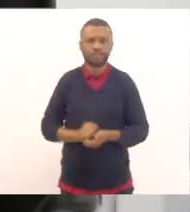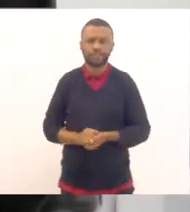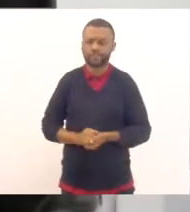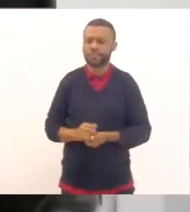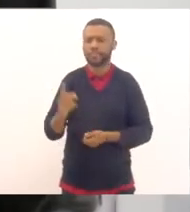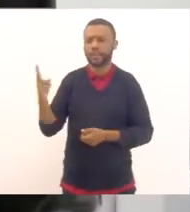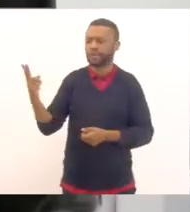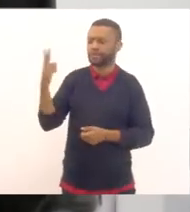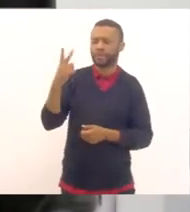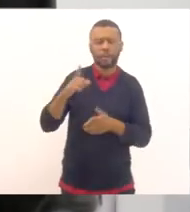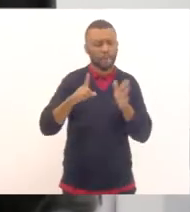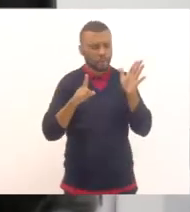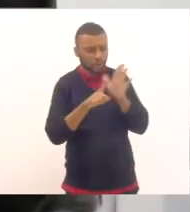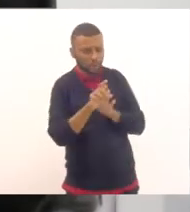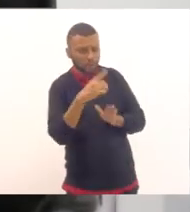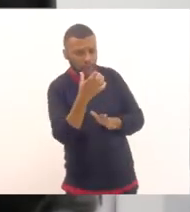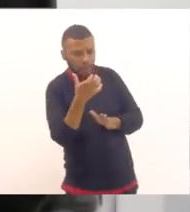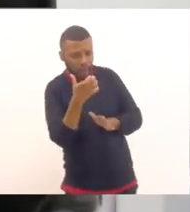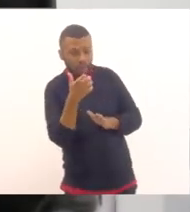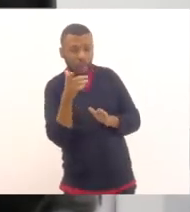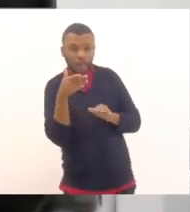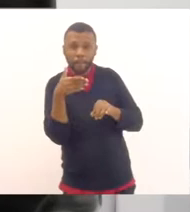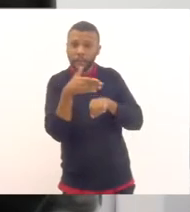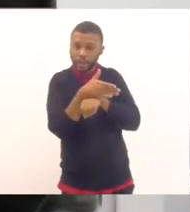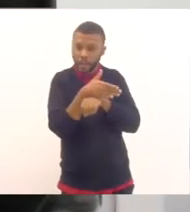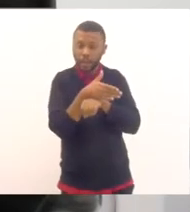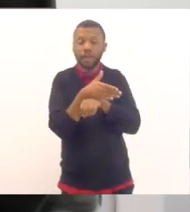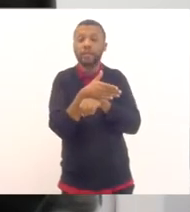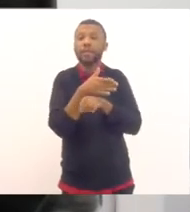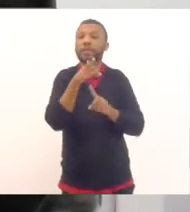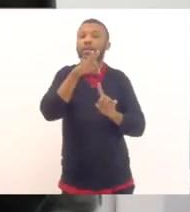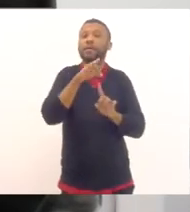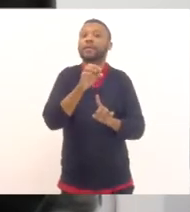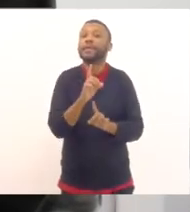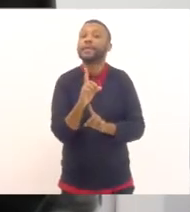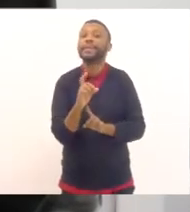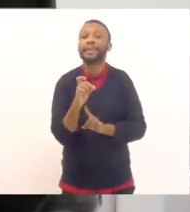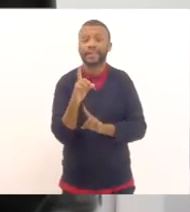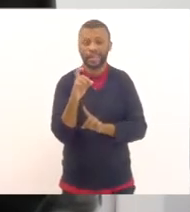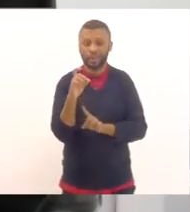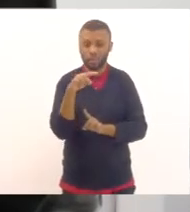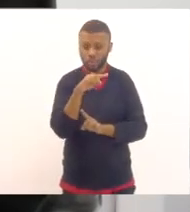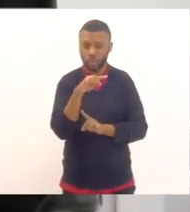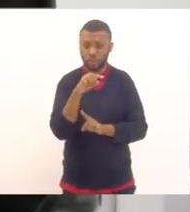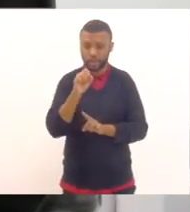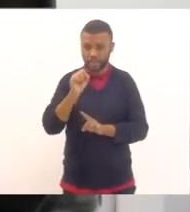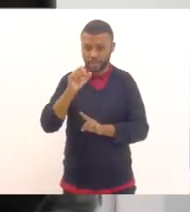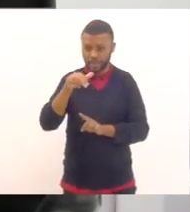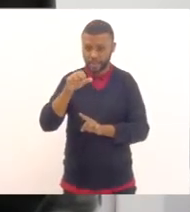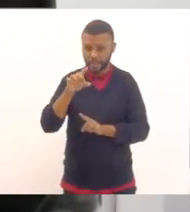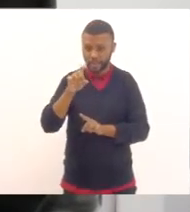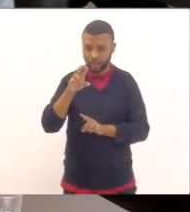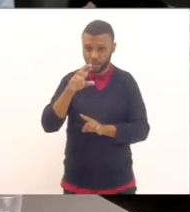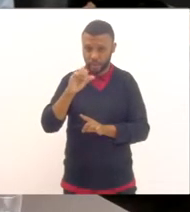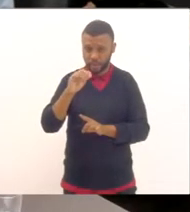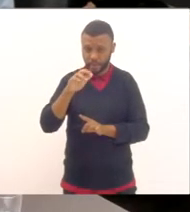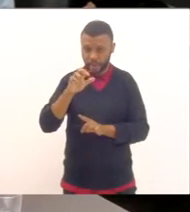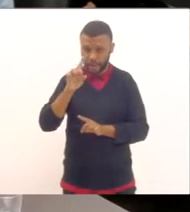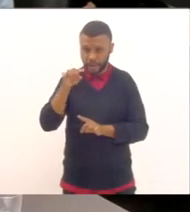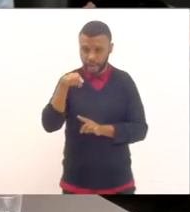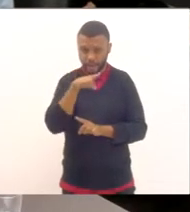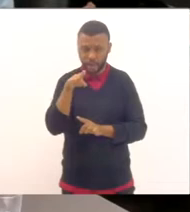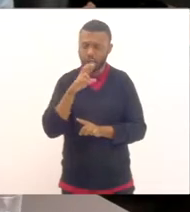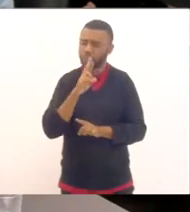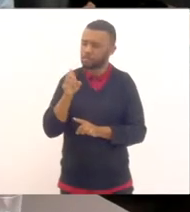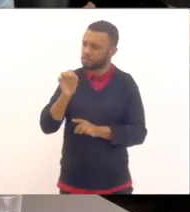Me perguntaram se nós pretendíamos passar pela estação de Senador Camará no nosso projeto e nós passaríamos por lá com efetivamente passamos